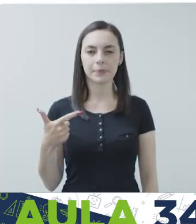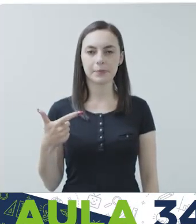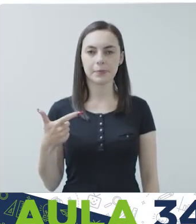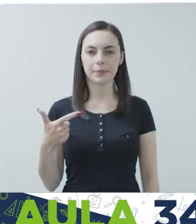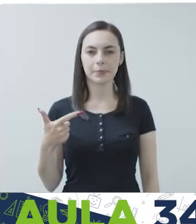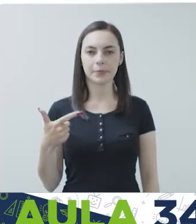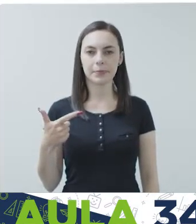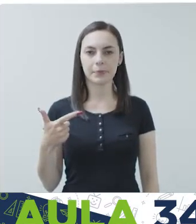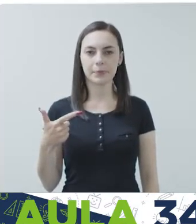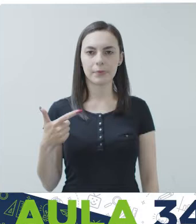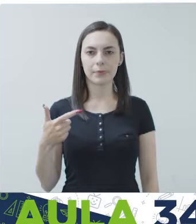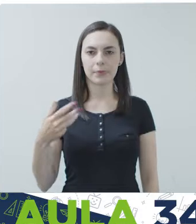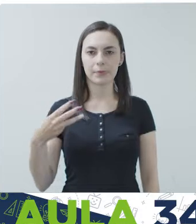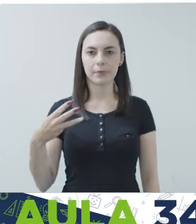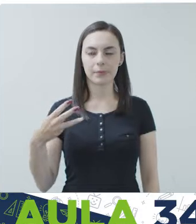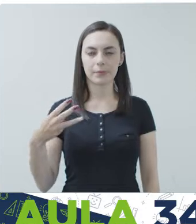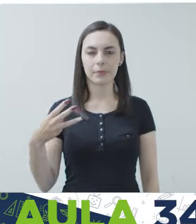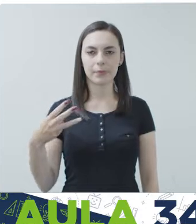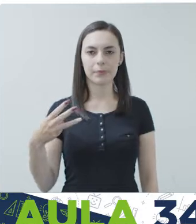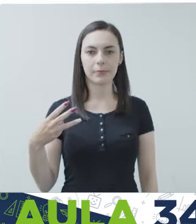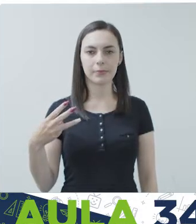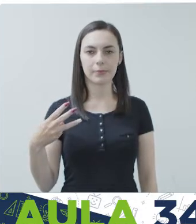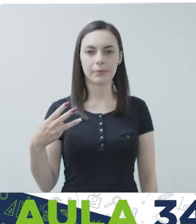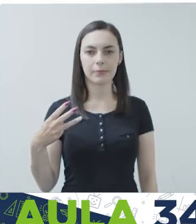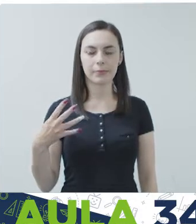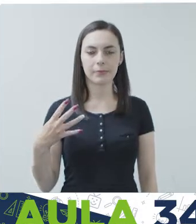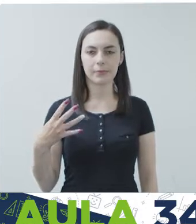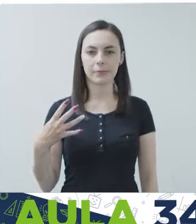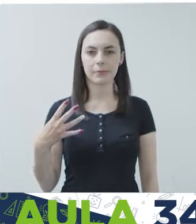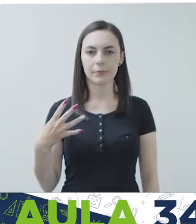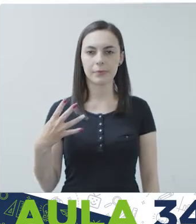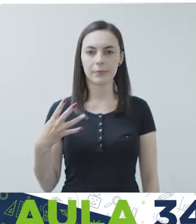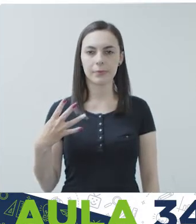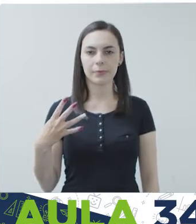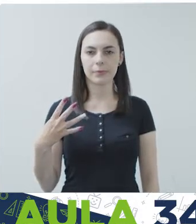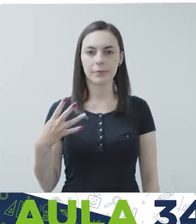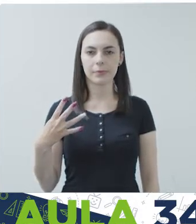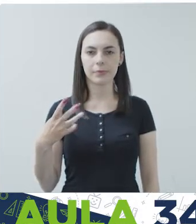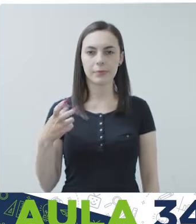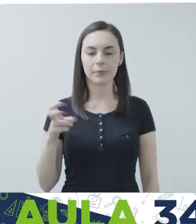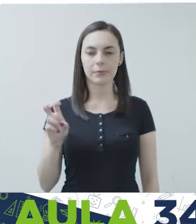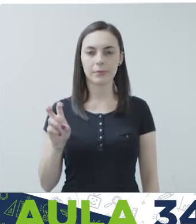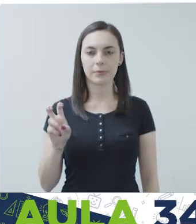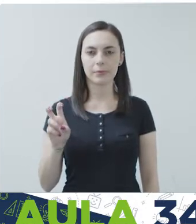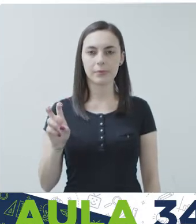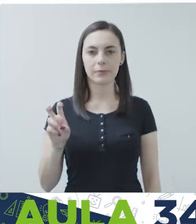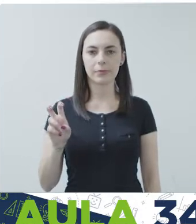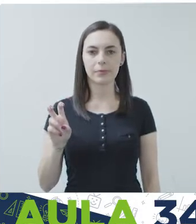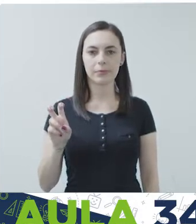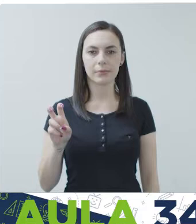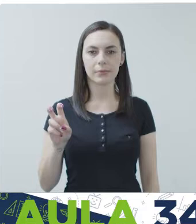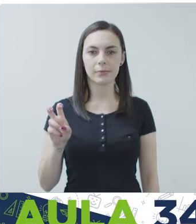dois, três, quatro, cinco,